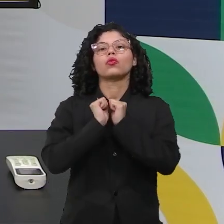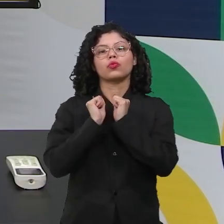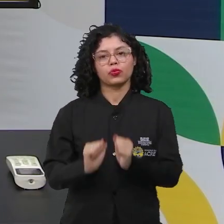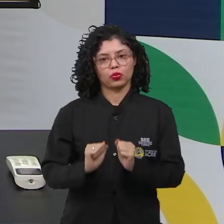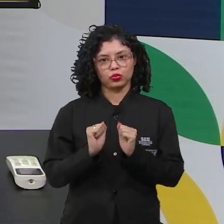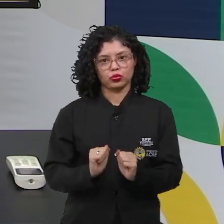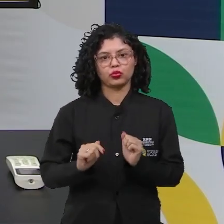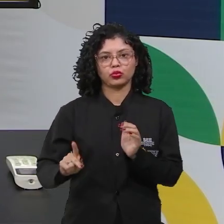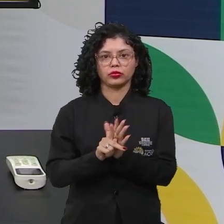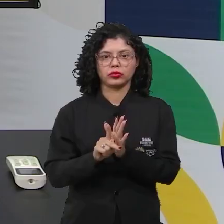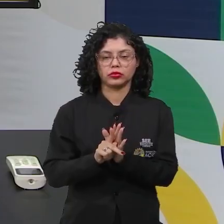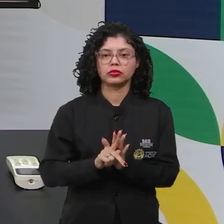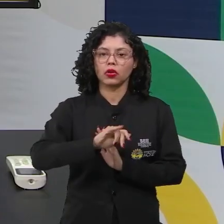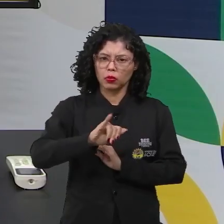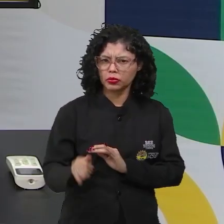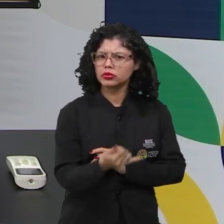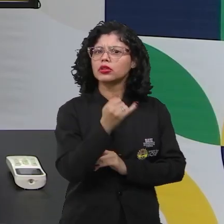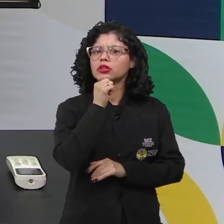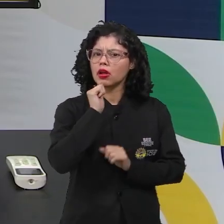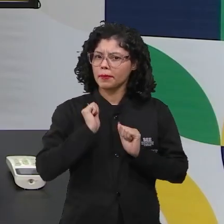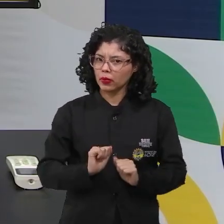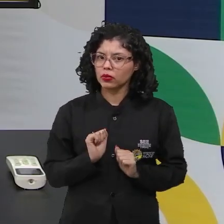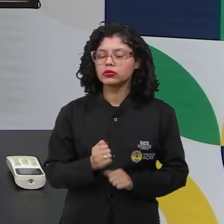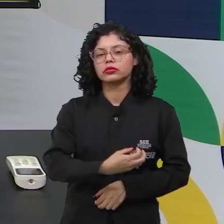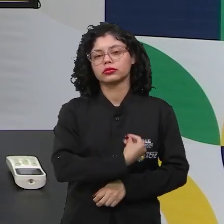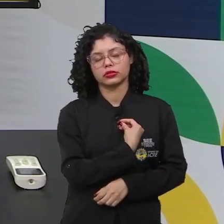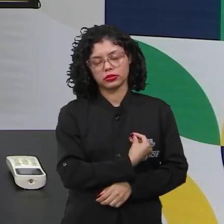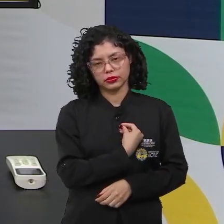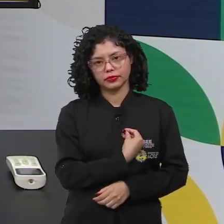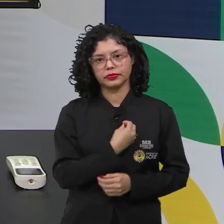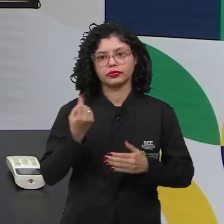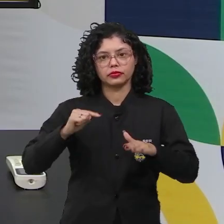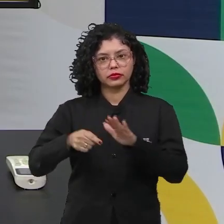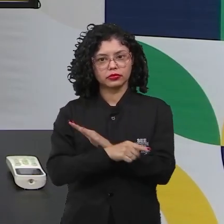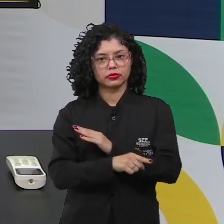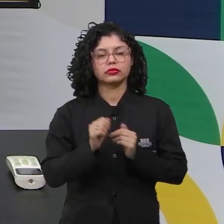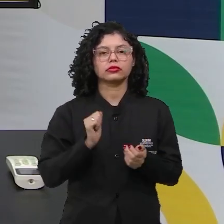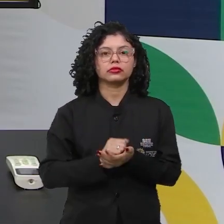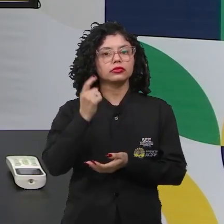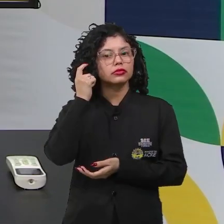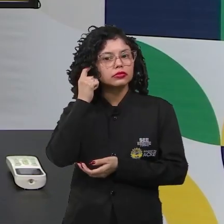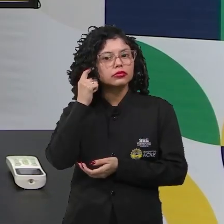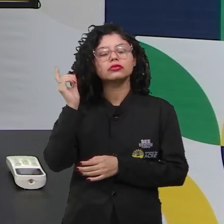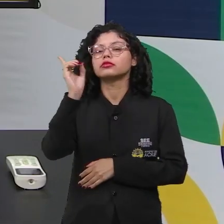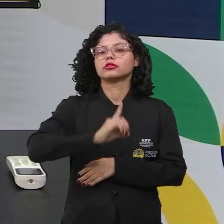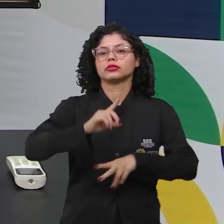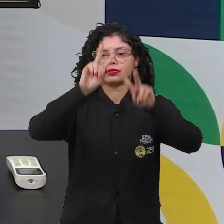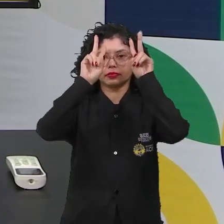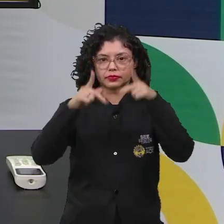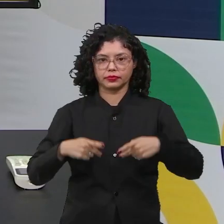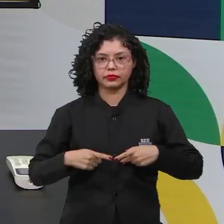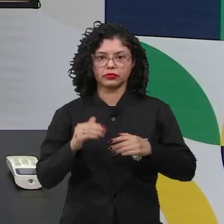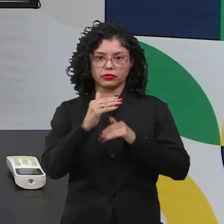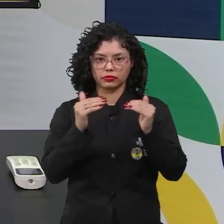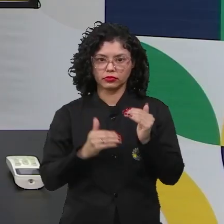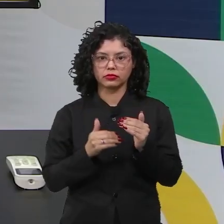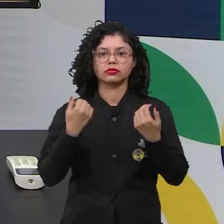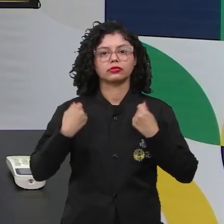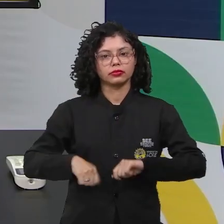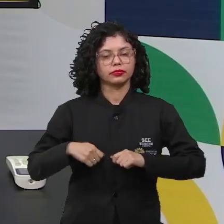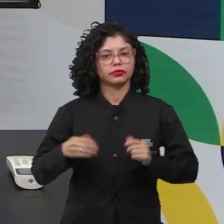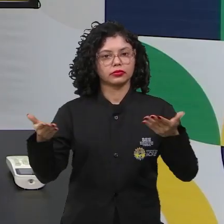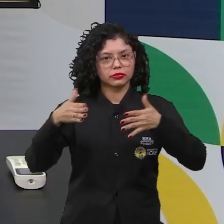e oportunizar que as pessoas possam vivenciar. Dentro de uma concepção dos direitos humanos, todos devem